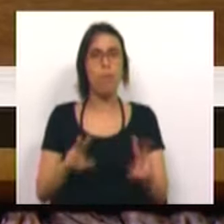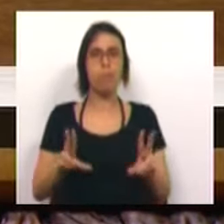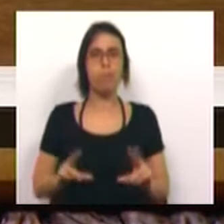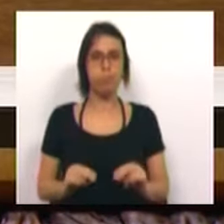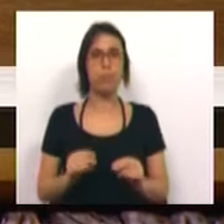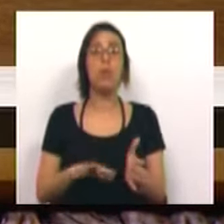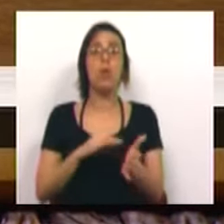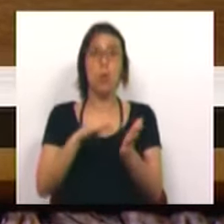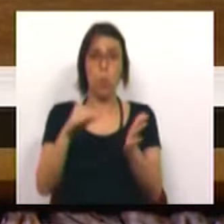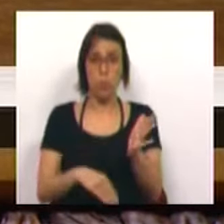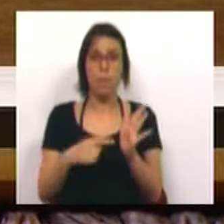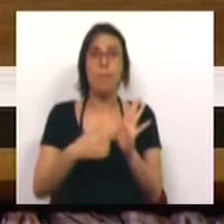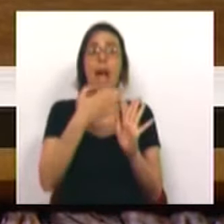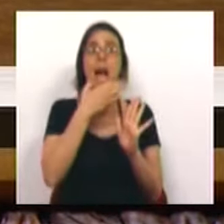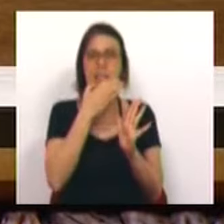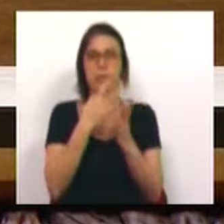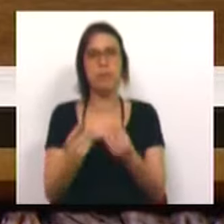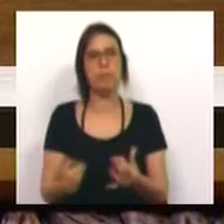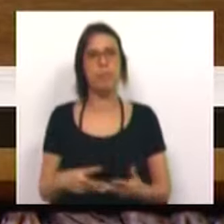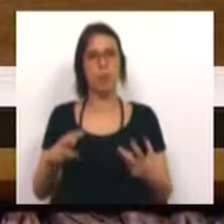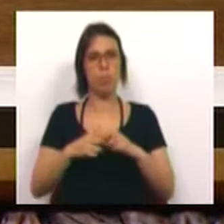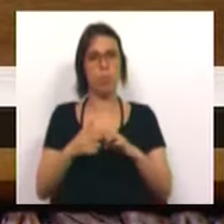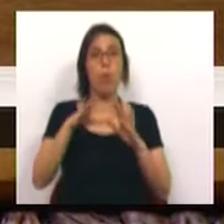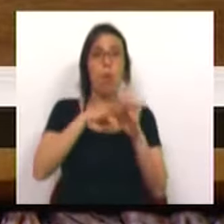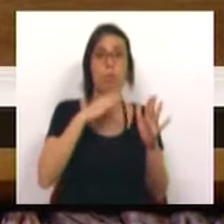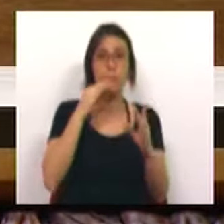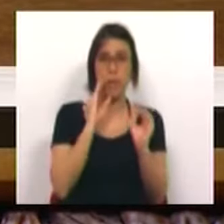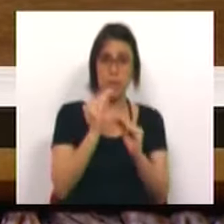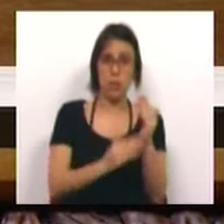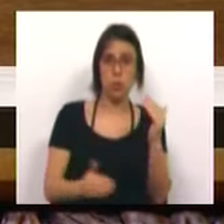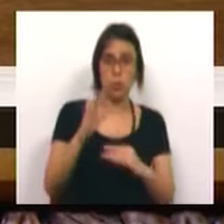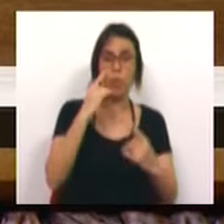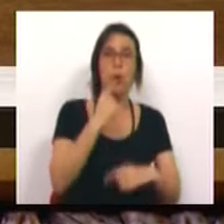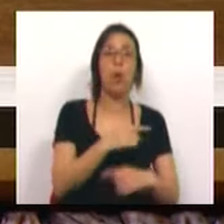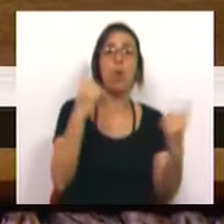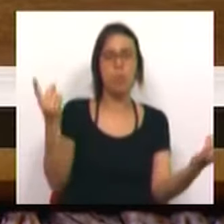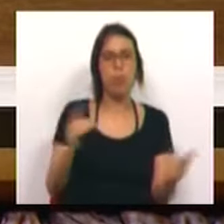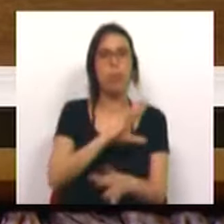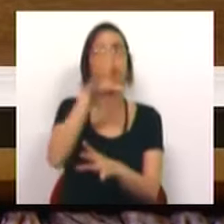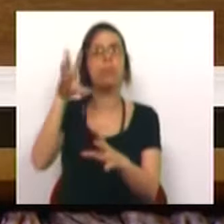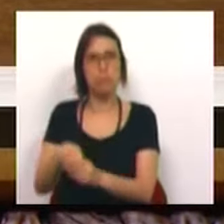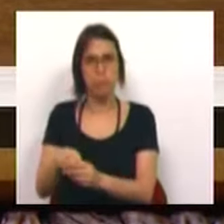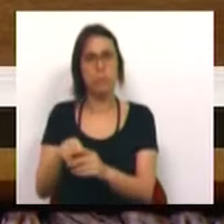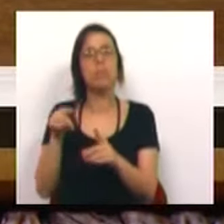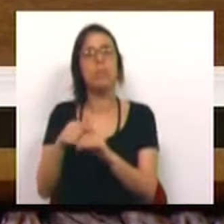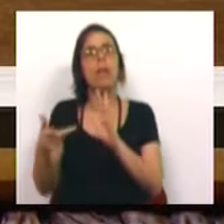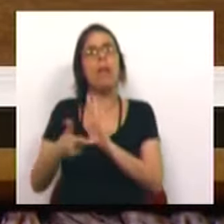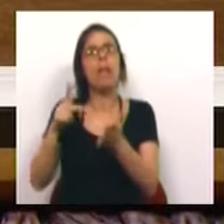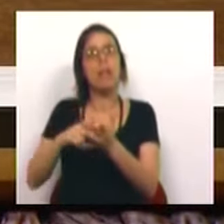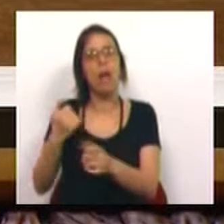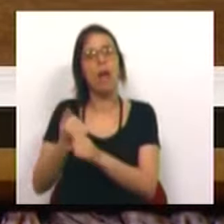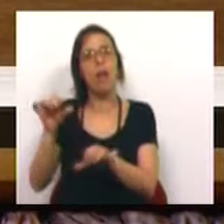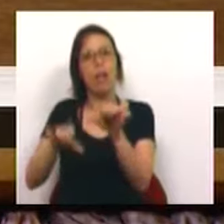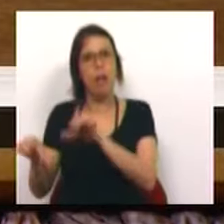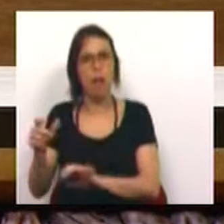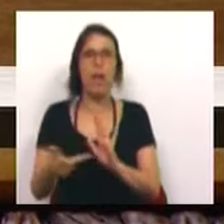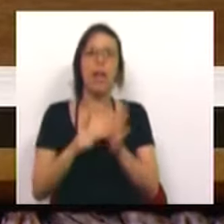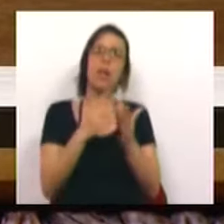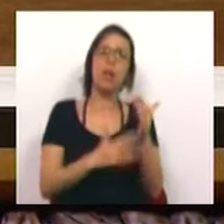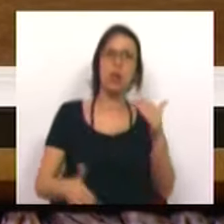Regularização de Vínculos seja utilizado para resolver problemas de precariedade no ensino superior público, incluindo em termos de técnicos de laboratório,